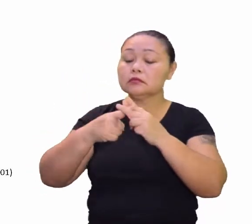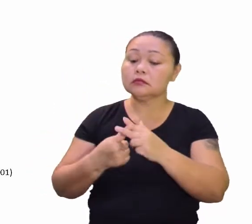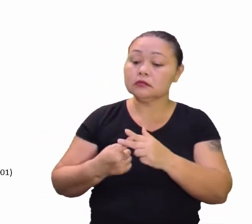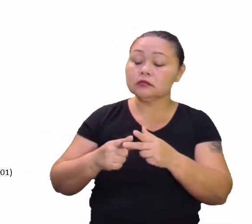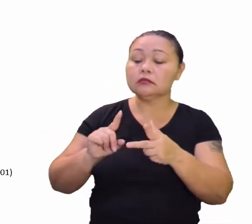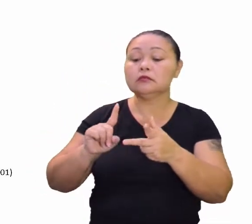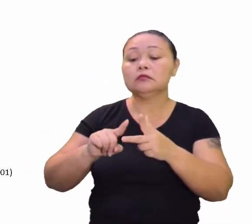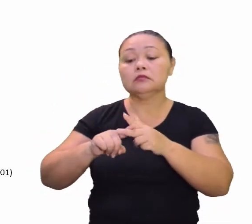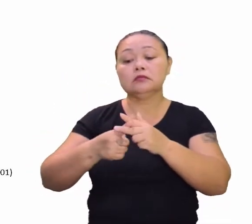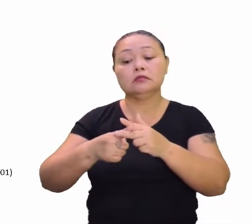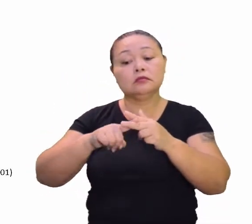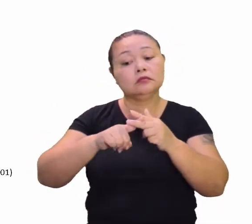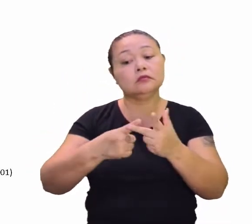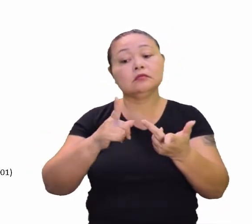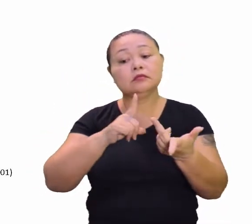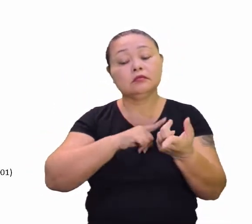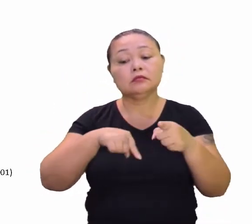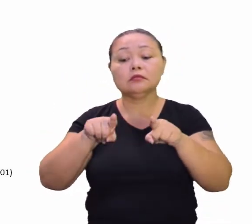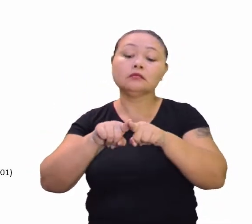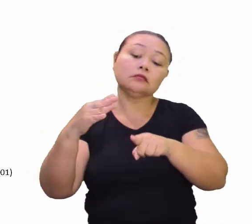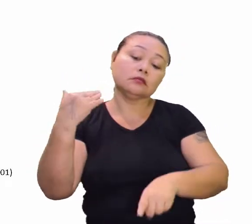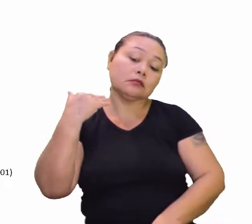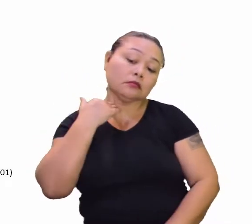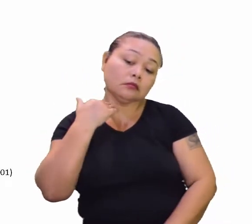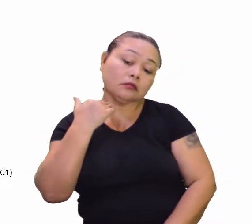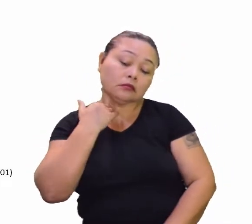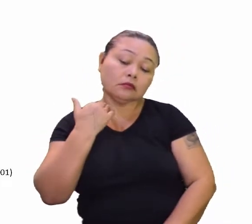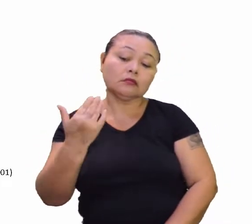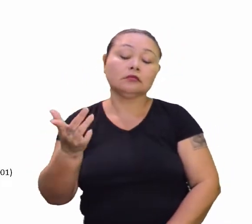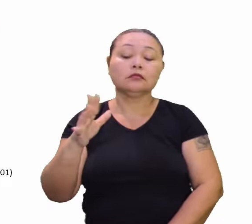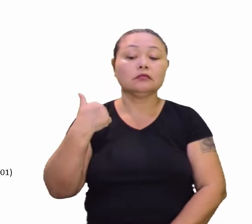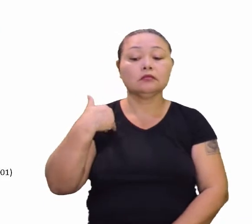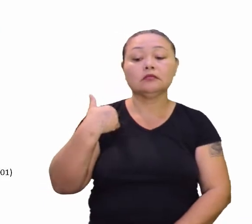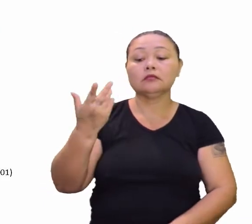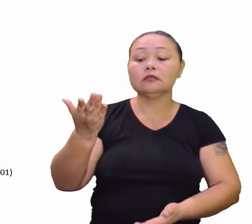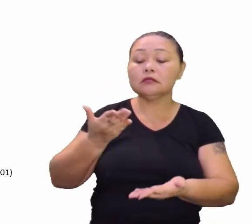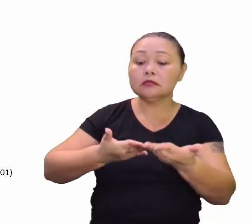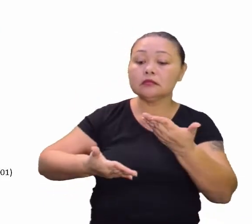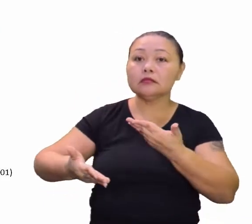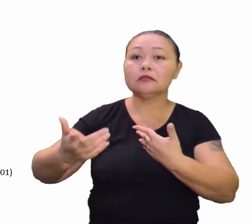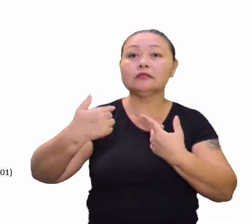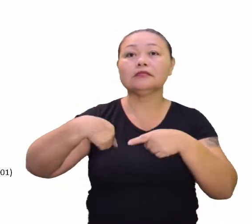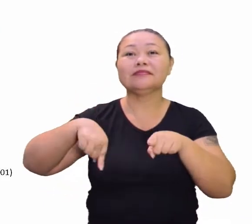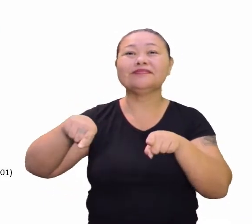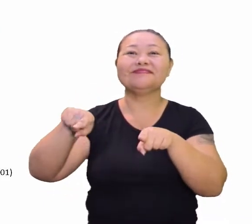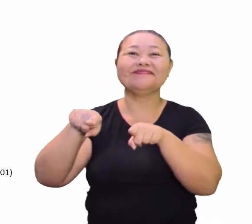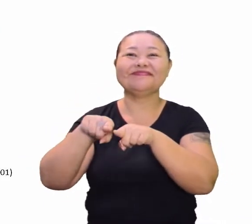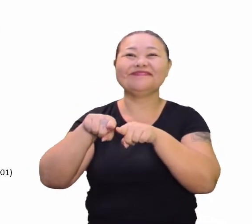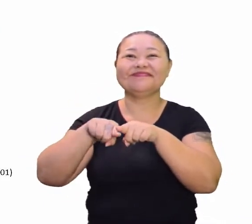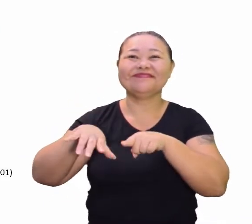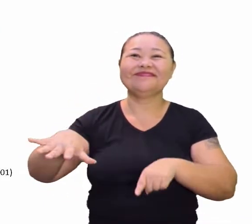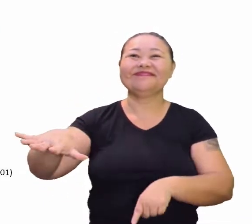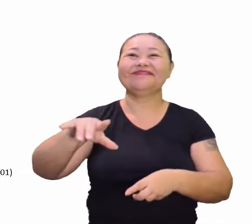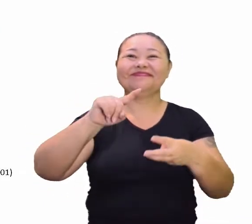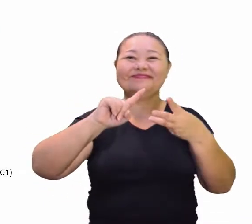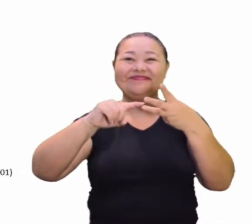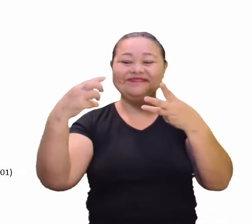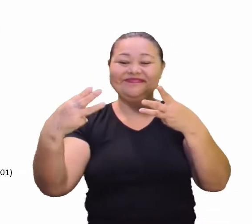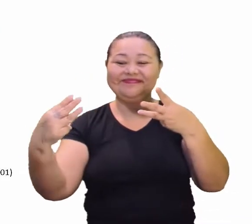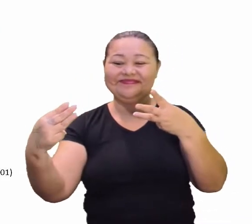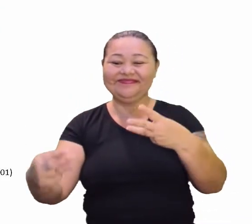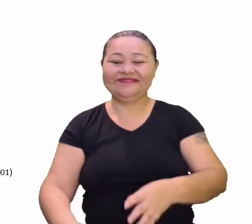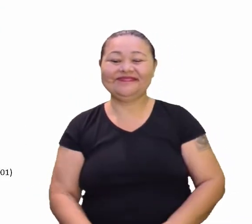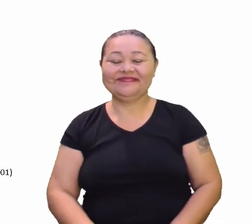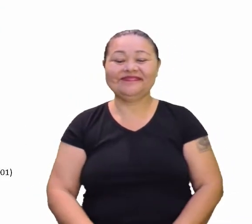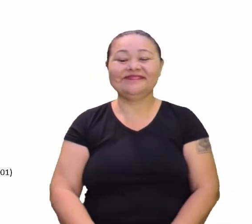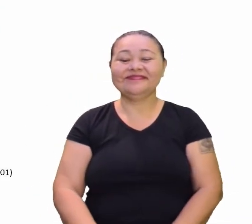mecânica, oficina, serviços bancários, Muito comércios e serviços em geral, está no setor terciário. Muito